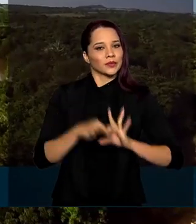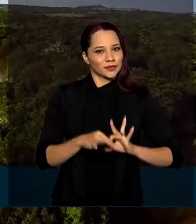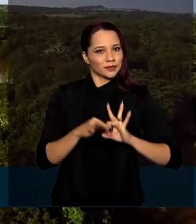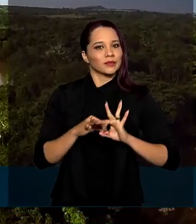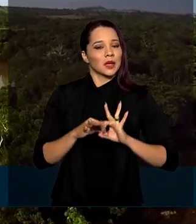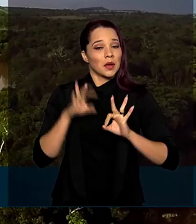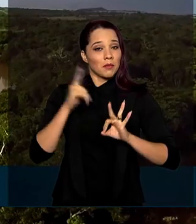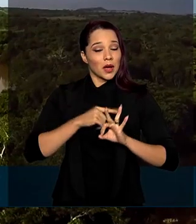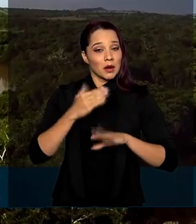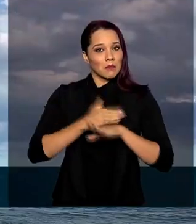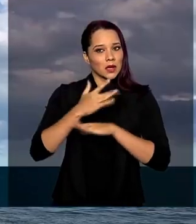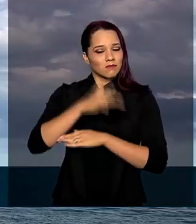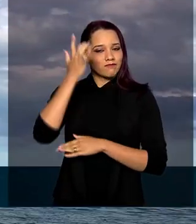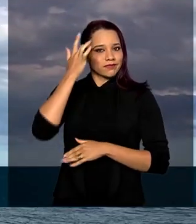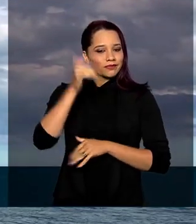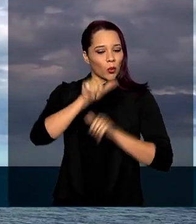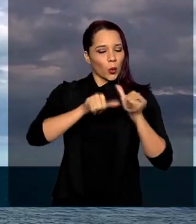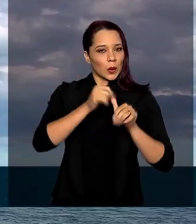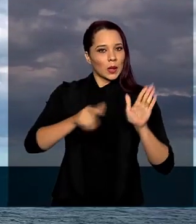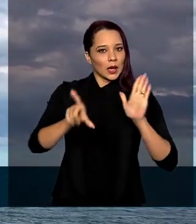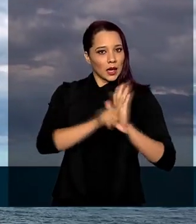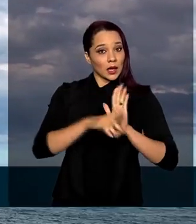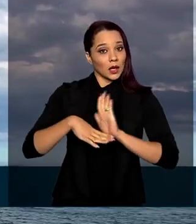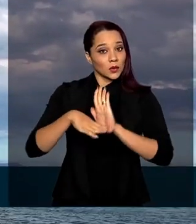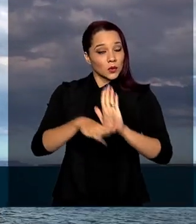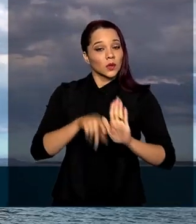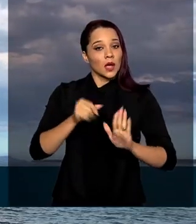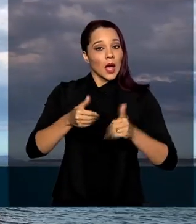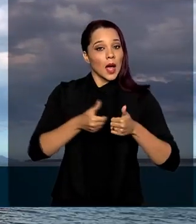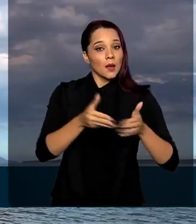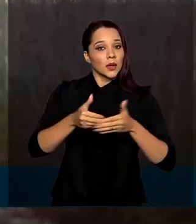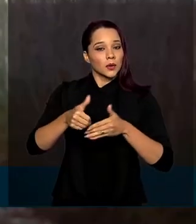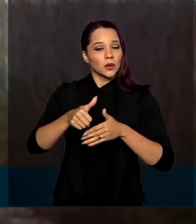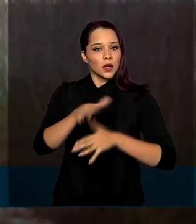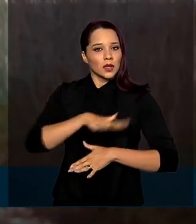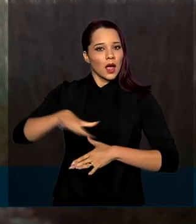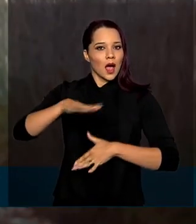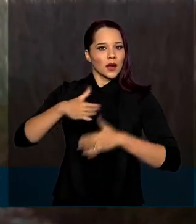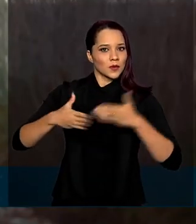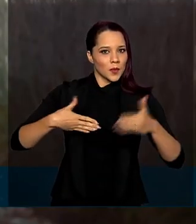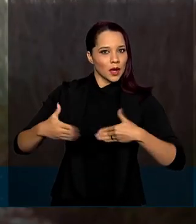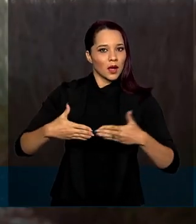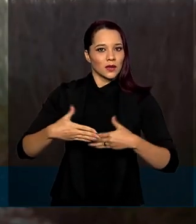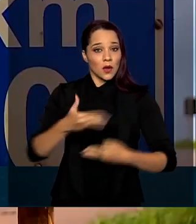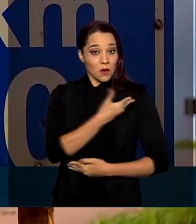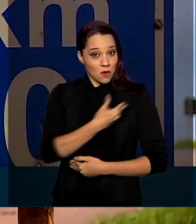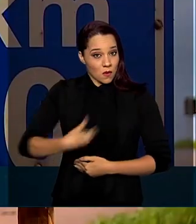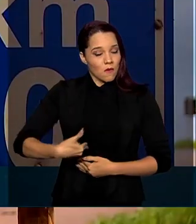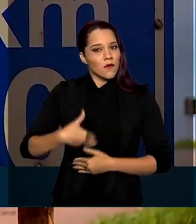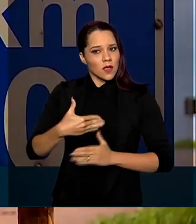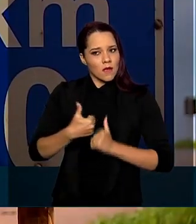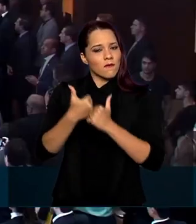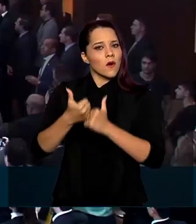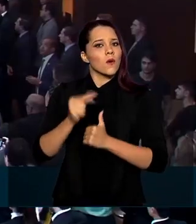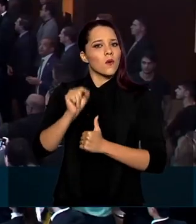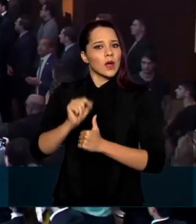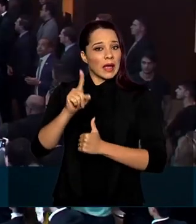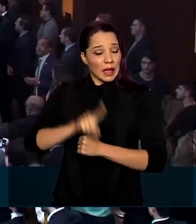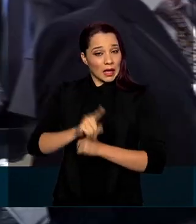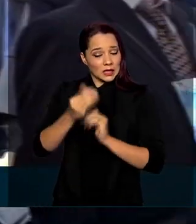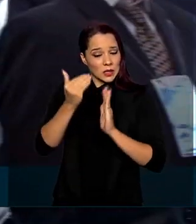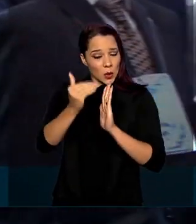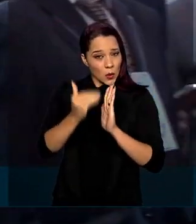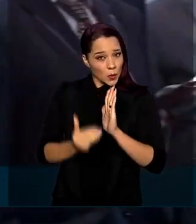para modernizar as leis que favoreçam a abertura de mercado. E o governo reforça. Essa agenda de